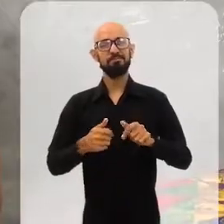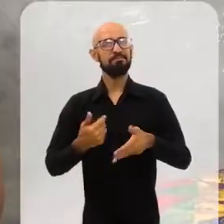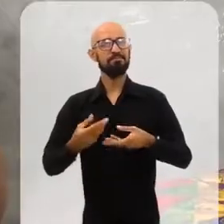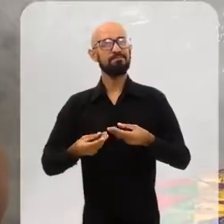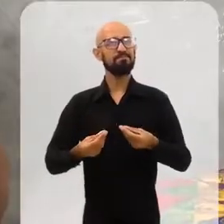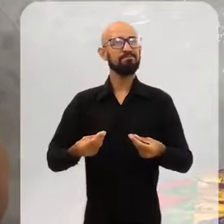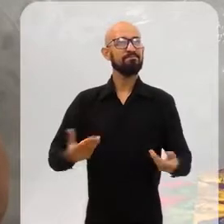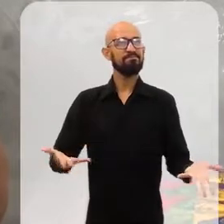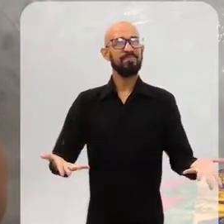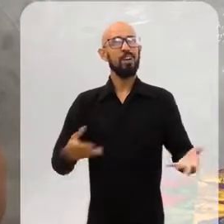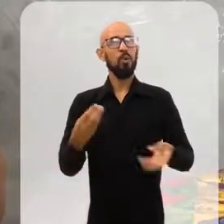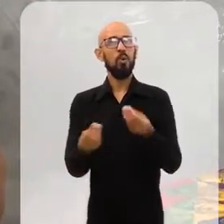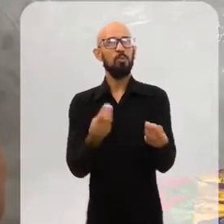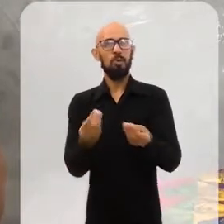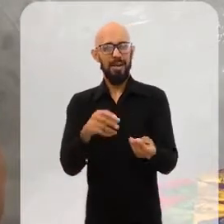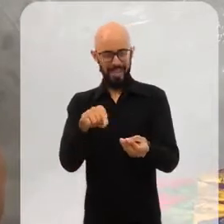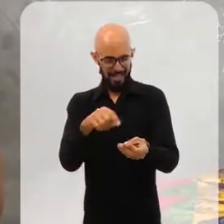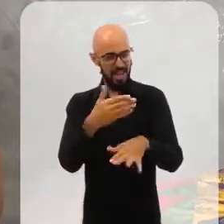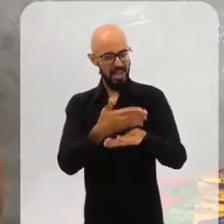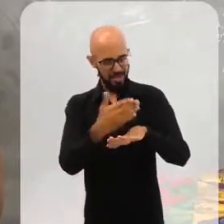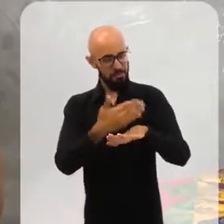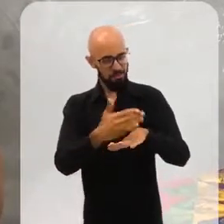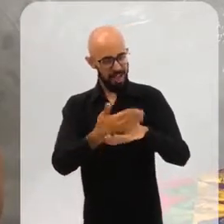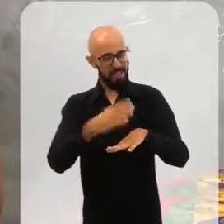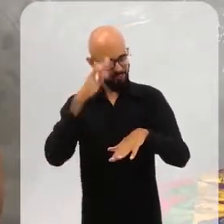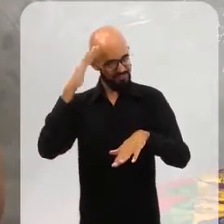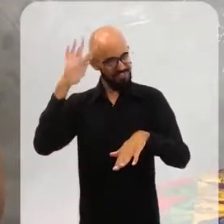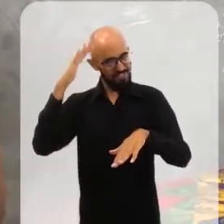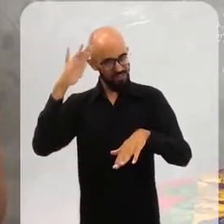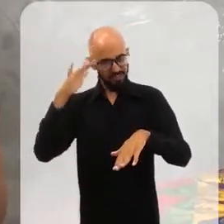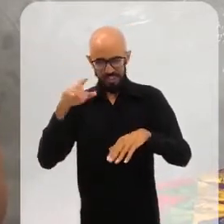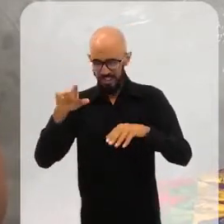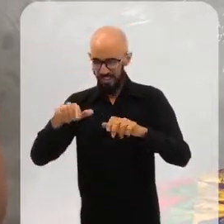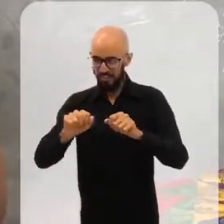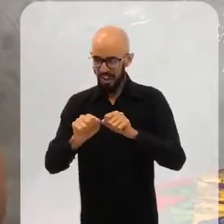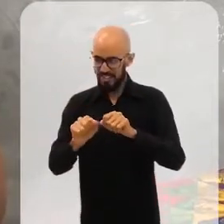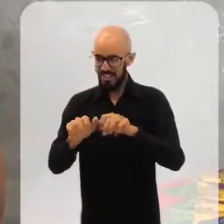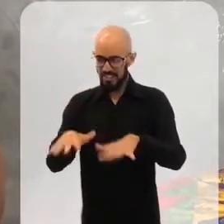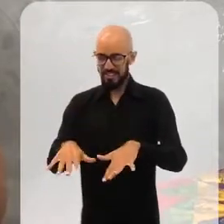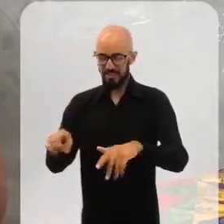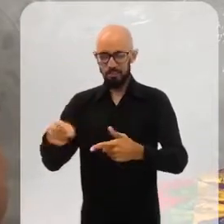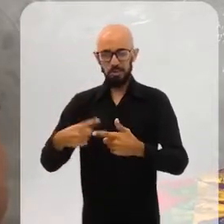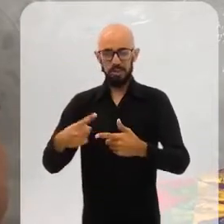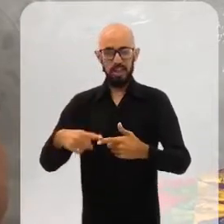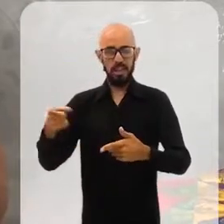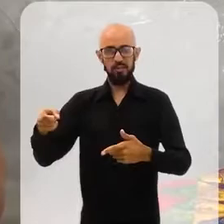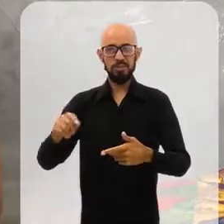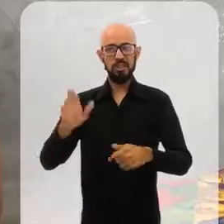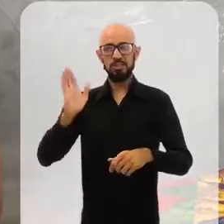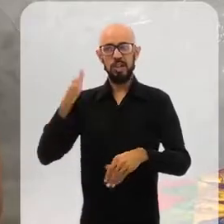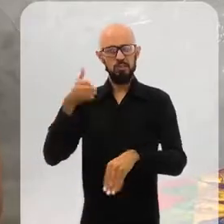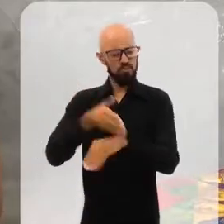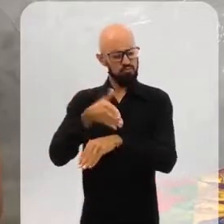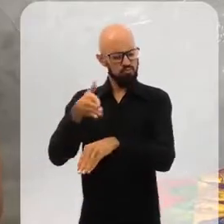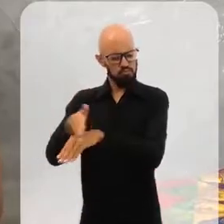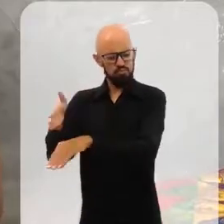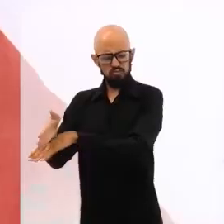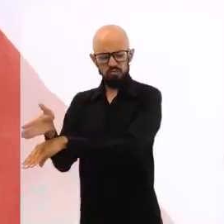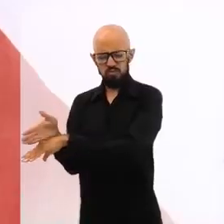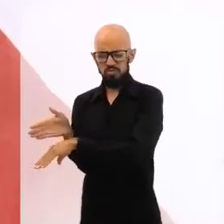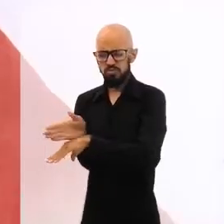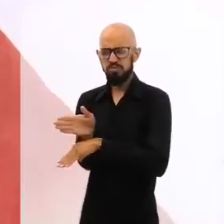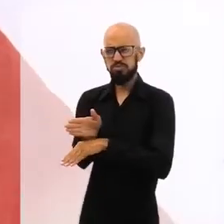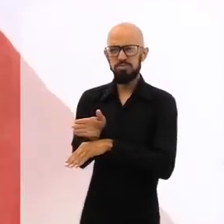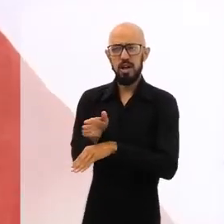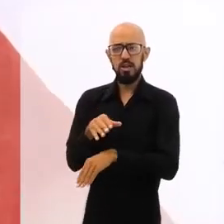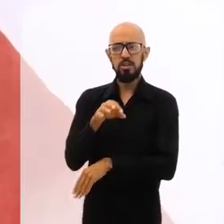disso, dessa sua meditação, dessa sua vida, porque você já foi a vários lugares, não é isso? Sim.